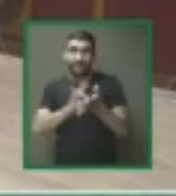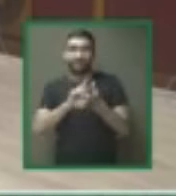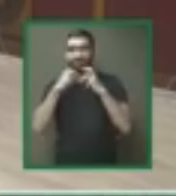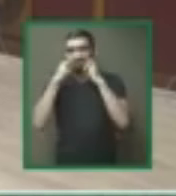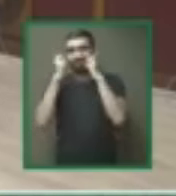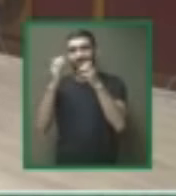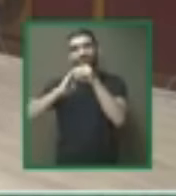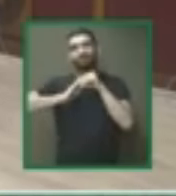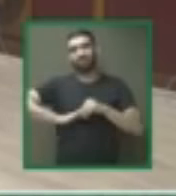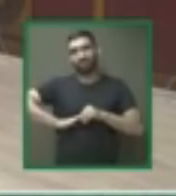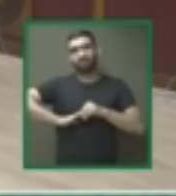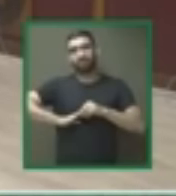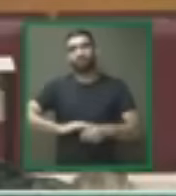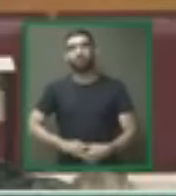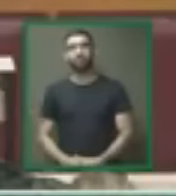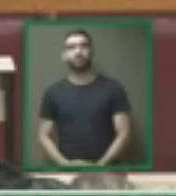Então... Fato, inclusive, que...